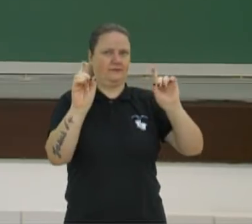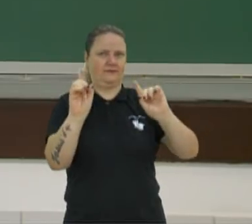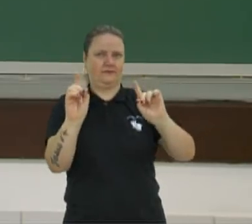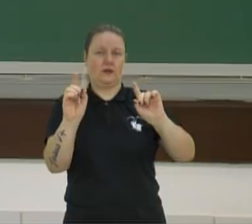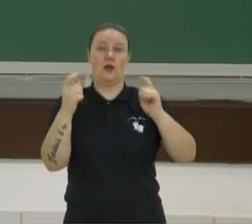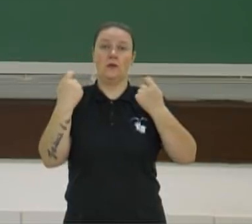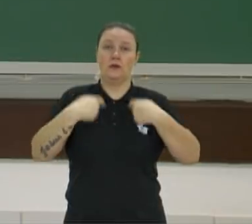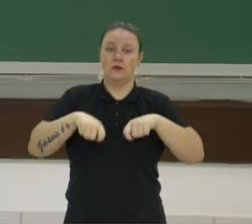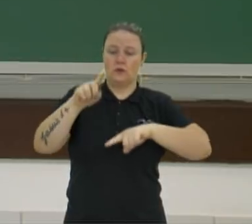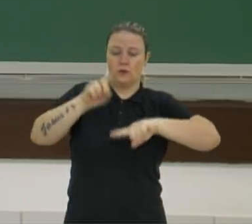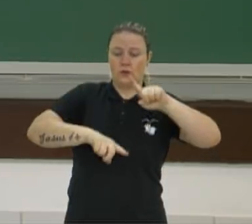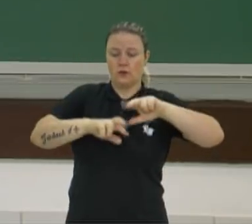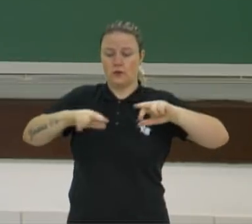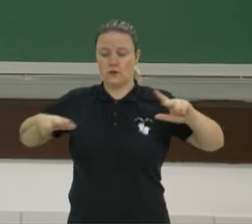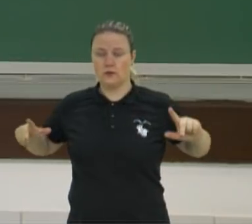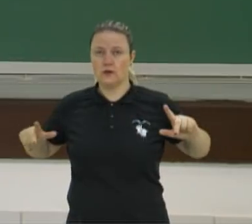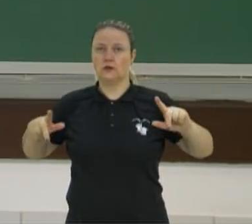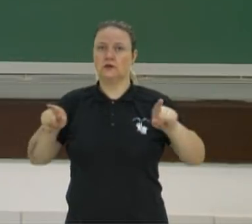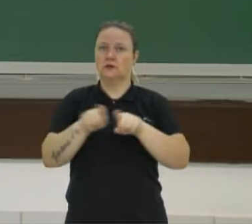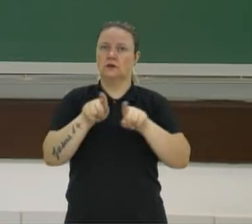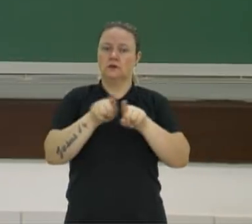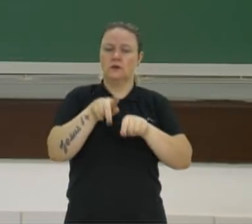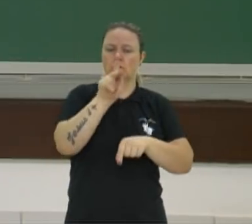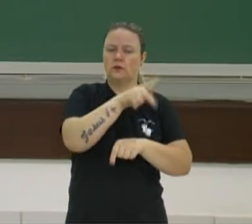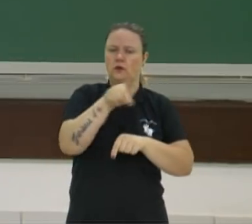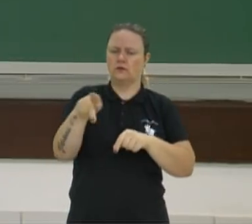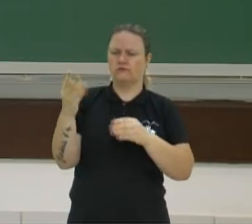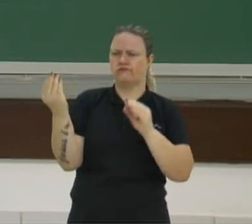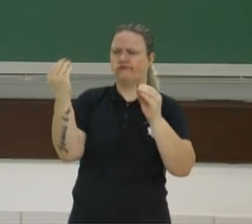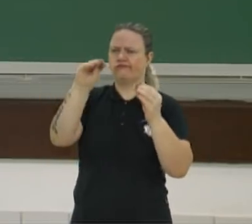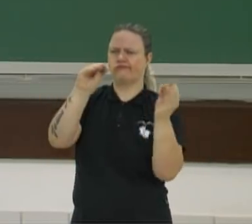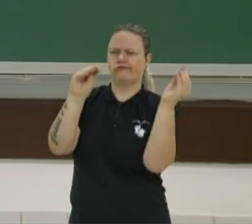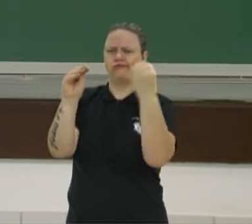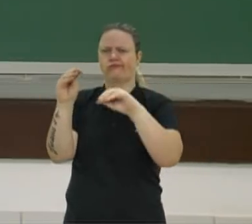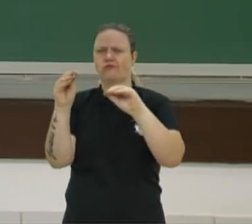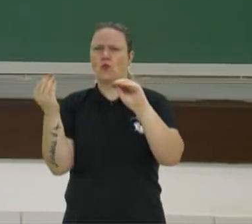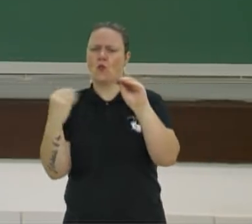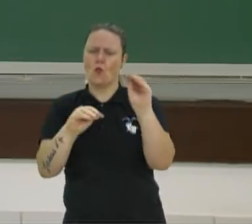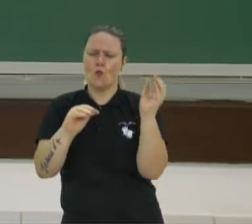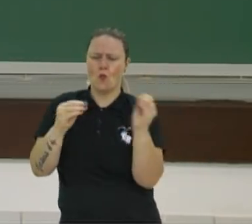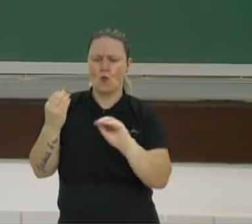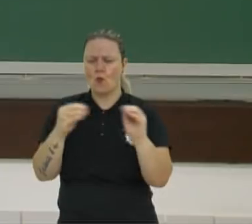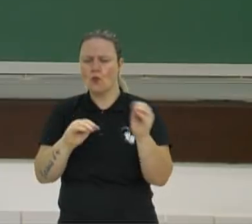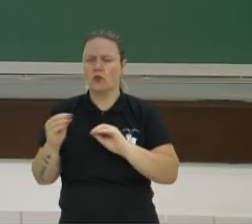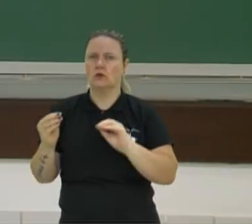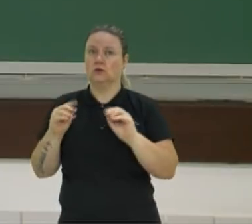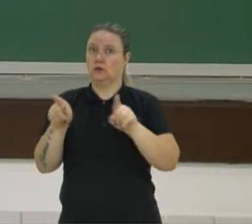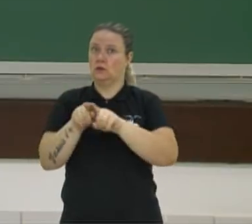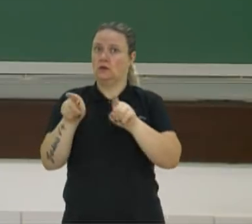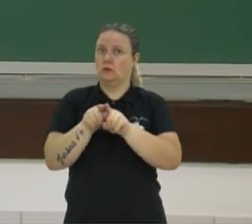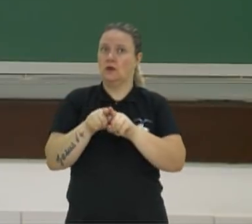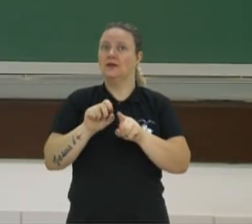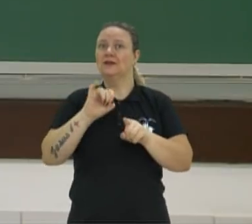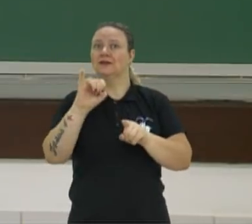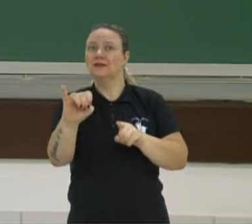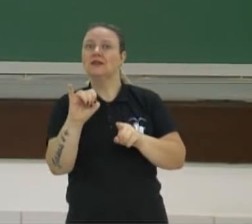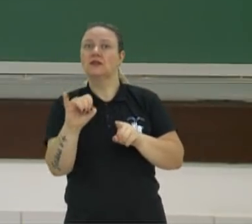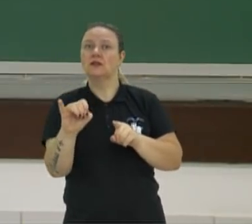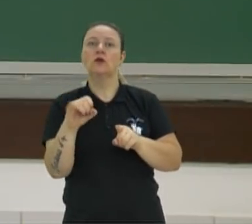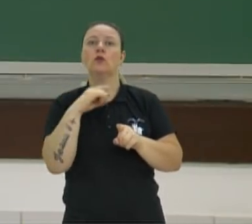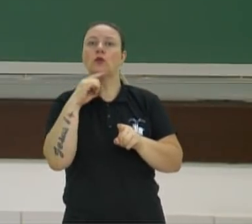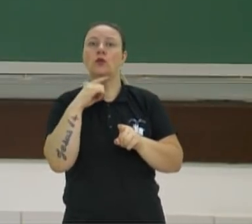material extra que seu professor está postando, veja os slides novamente da nossa aula, faça suas anotações, o que você não conseguiu